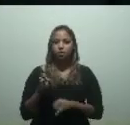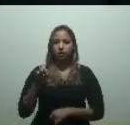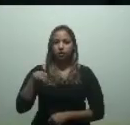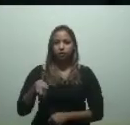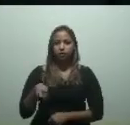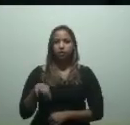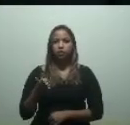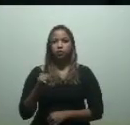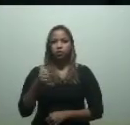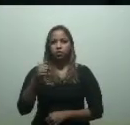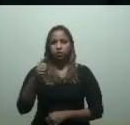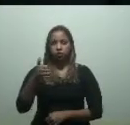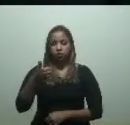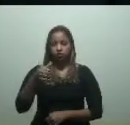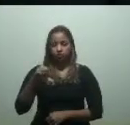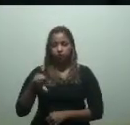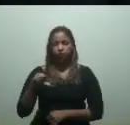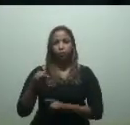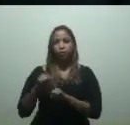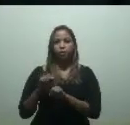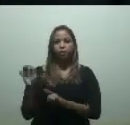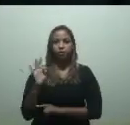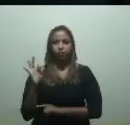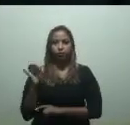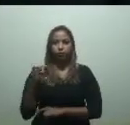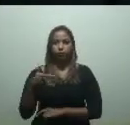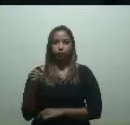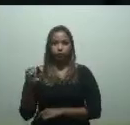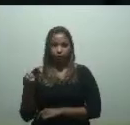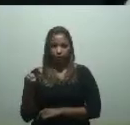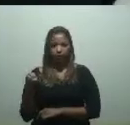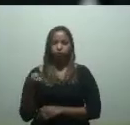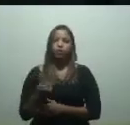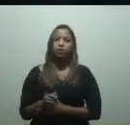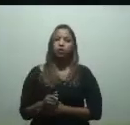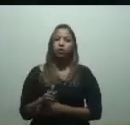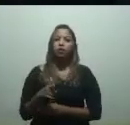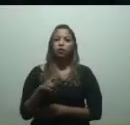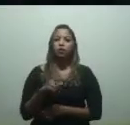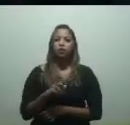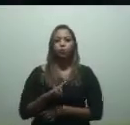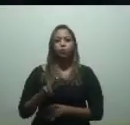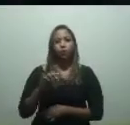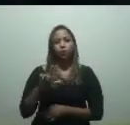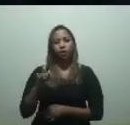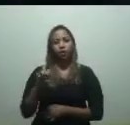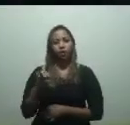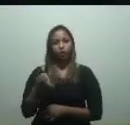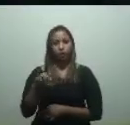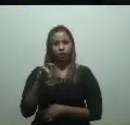19 de fevereiro de 2020. Leonardo Lima da Costa.